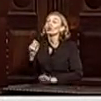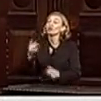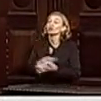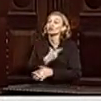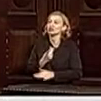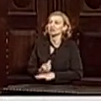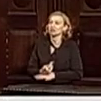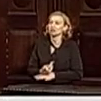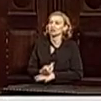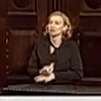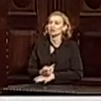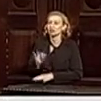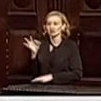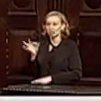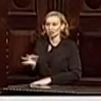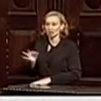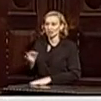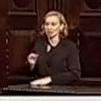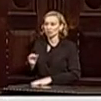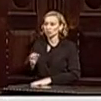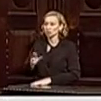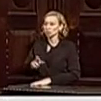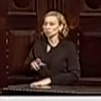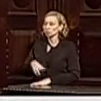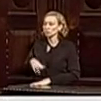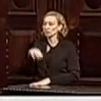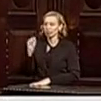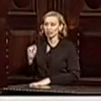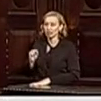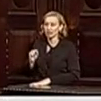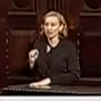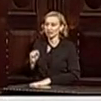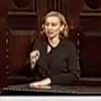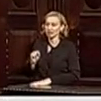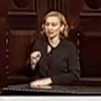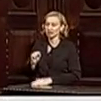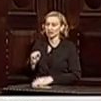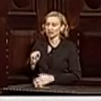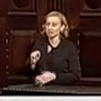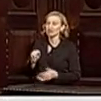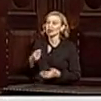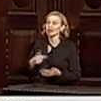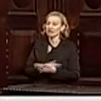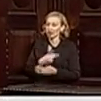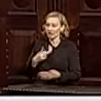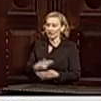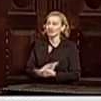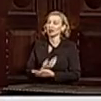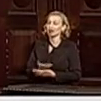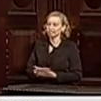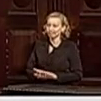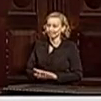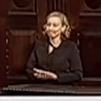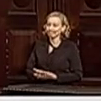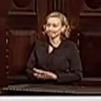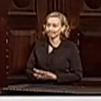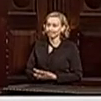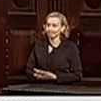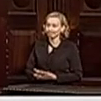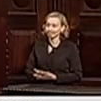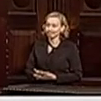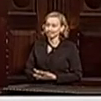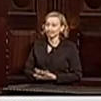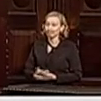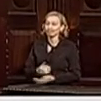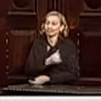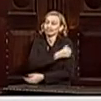que não haverá mais nenhum descumprimento a qualquer decisão judicial por parte da Assembleia Legislativa do Estado